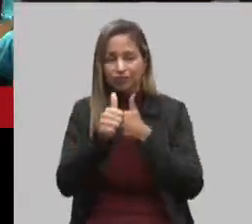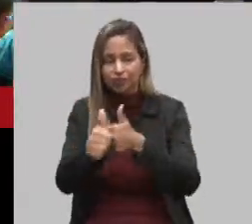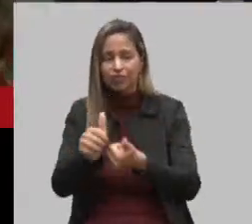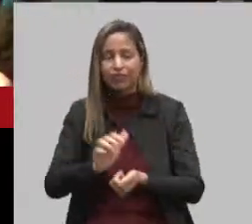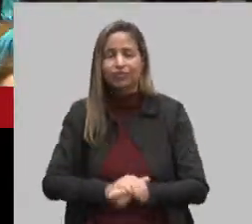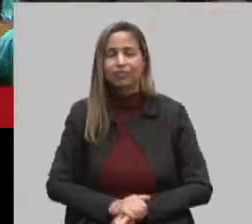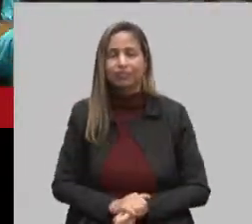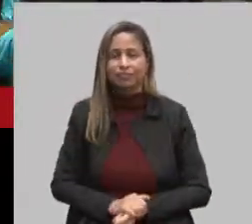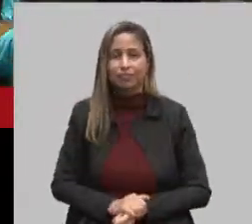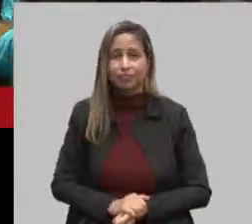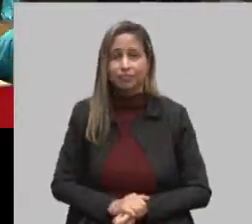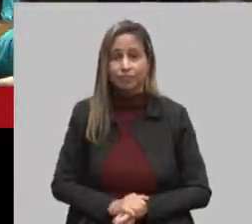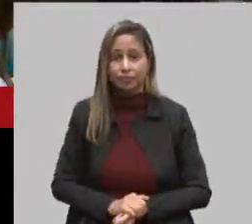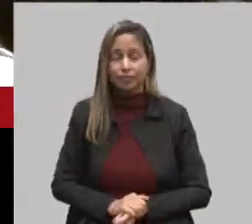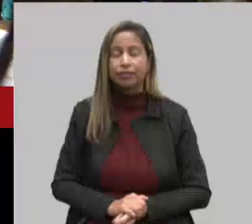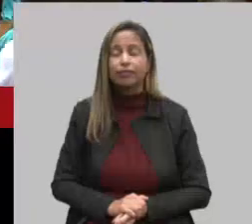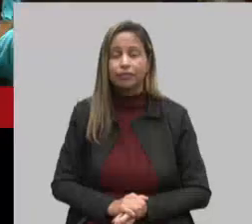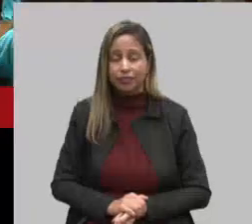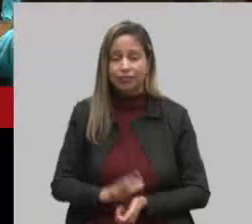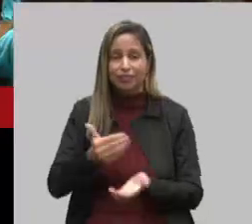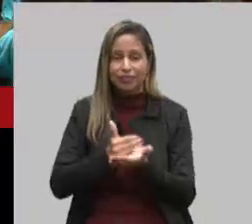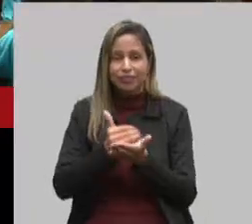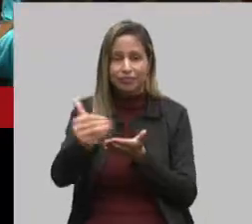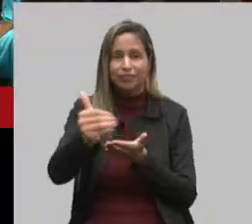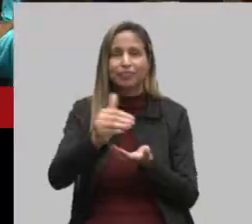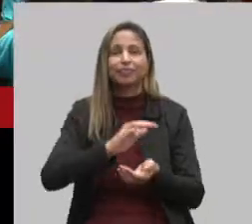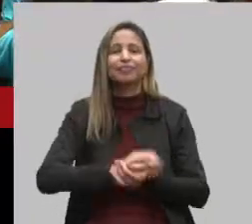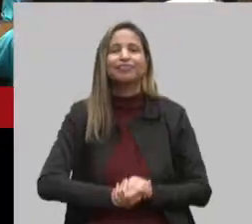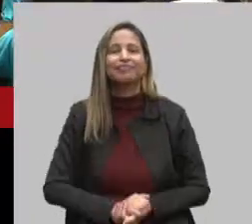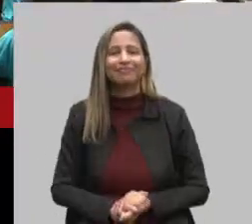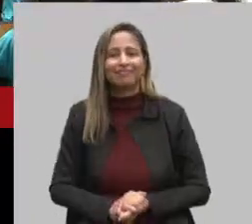iniciarmos os nossos trabalhos por favor